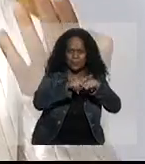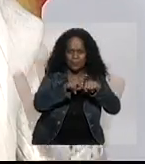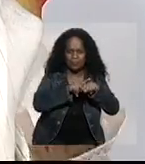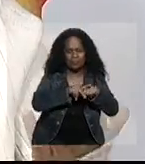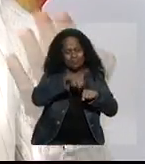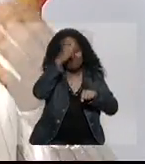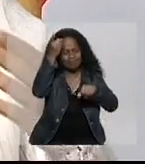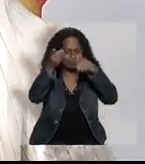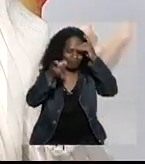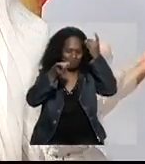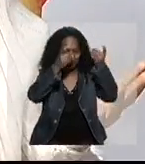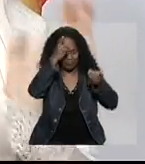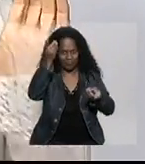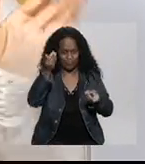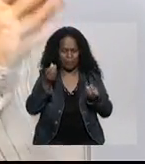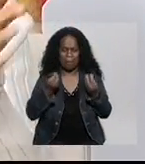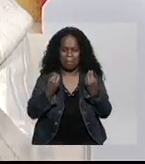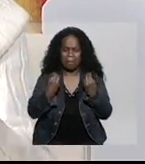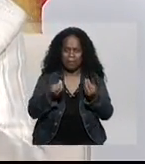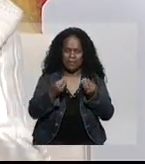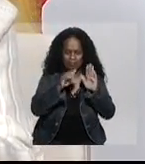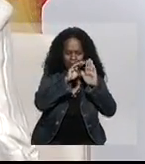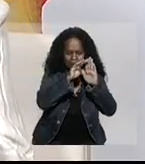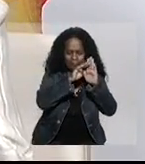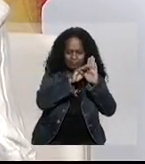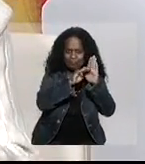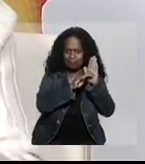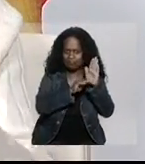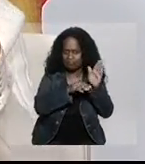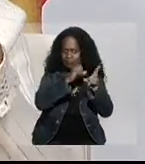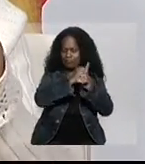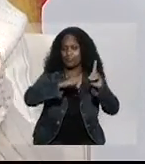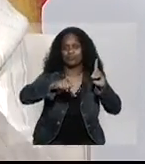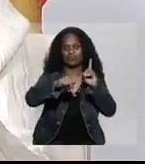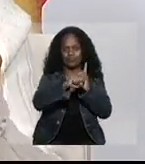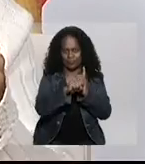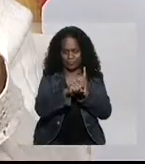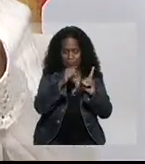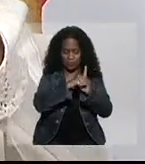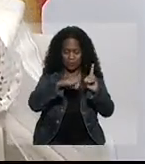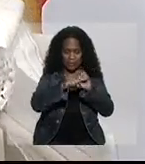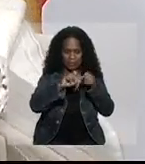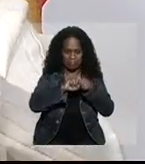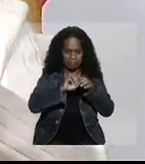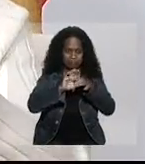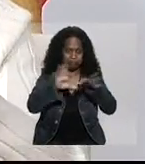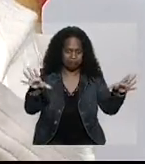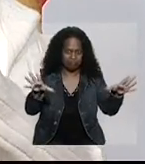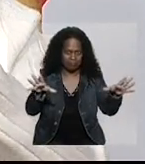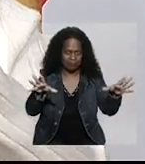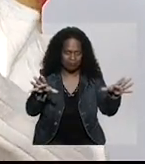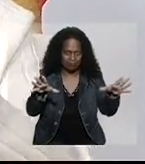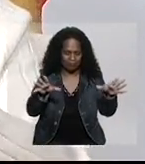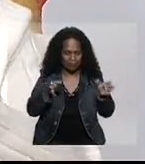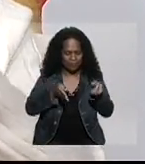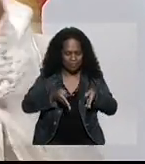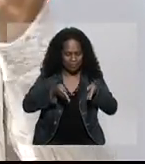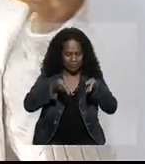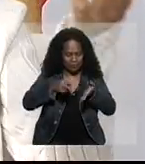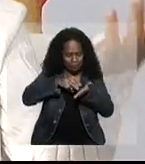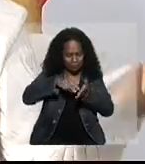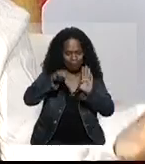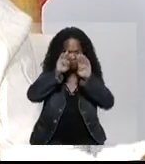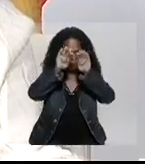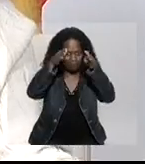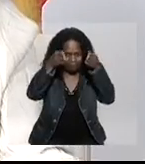ele criou isso justamente para ordenar a sociedade, para que ela não saísse do eixo, não